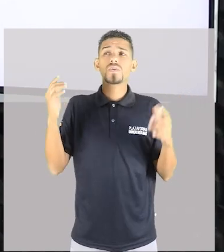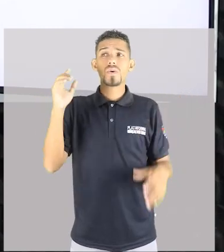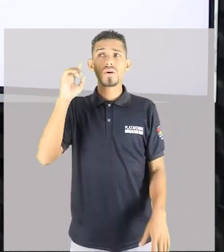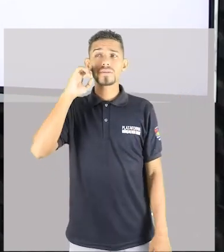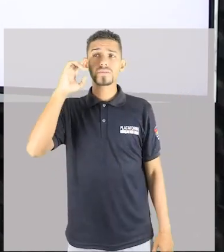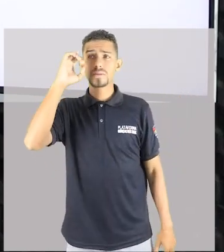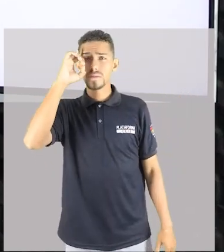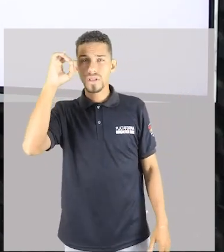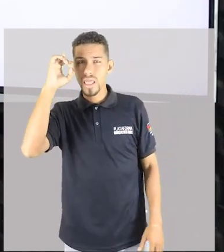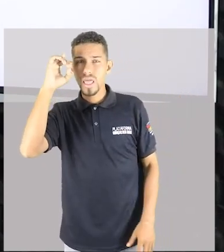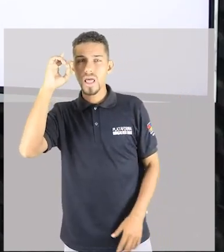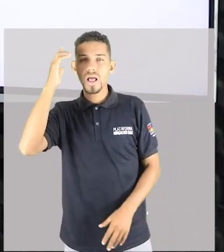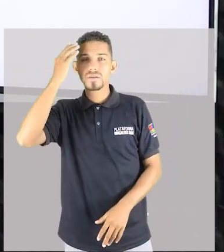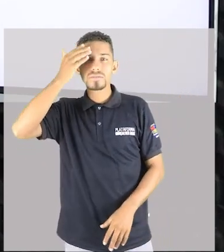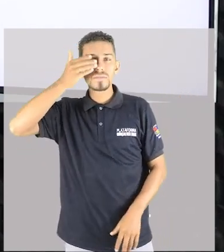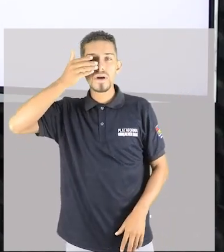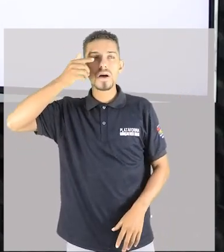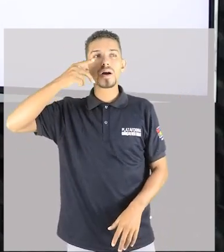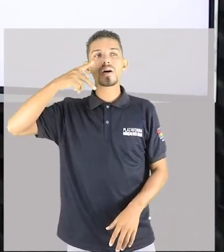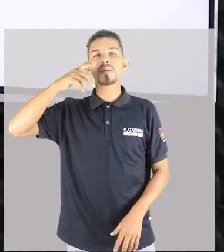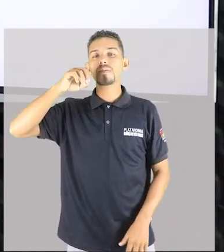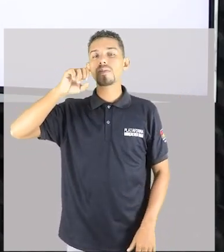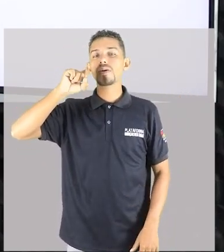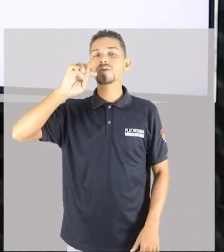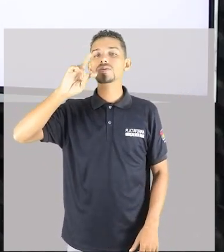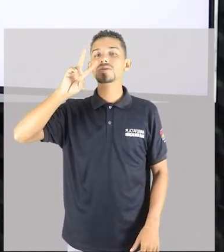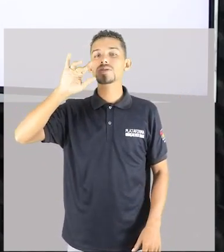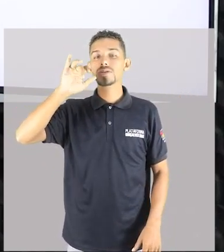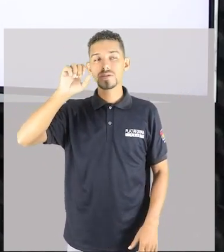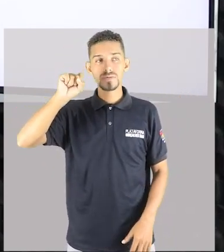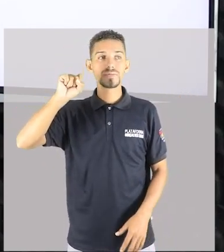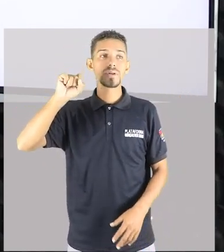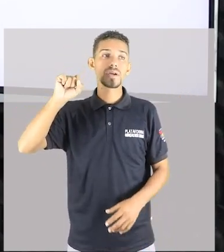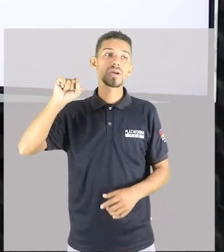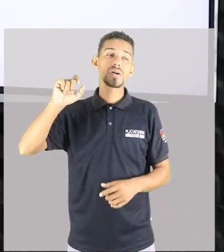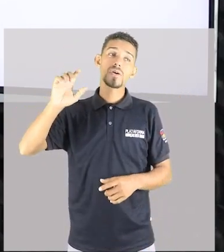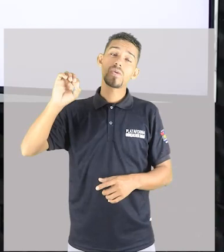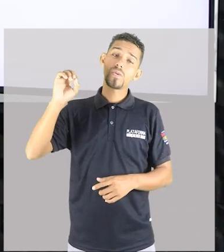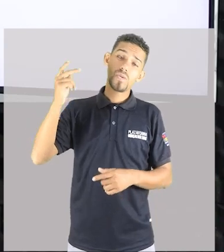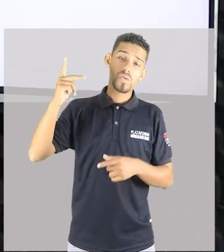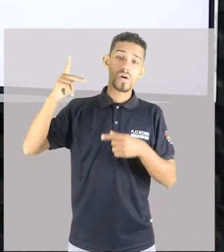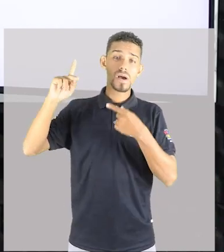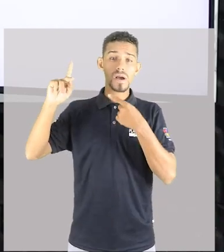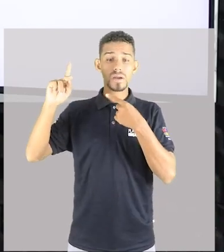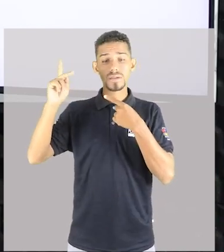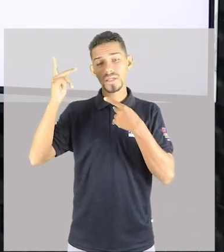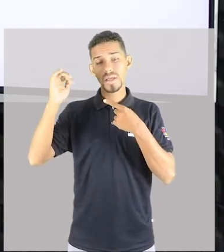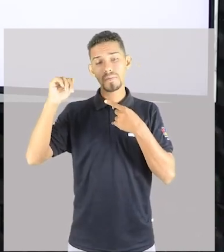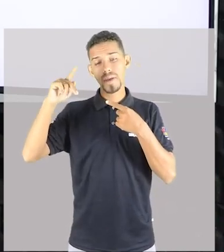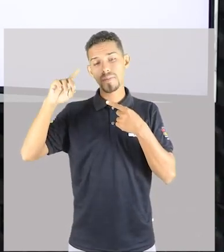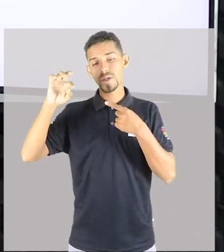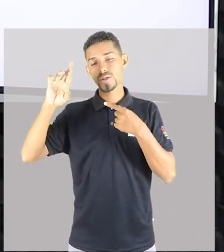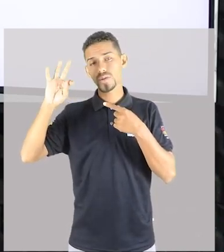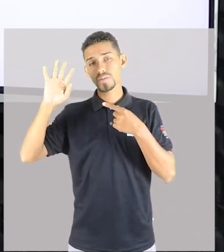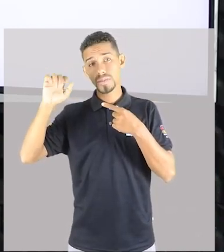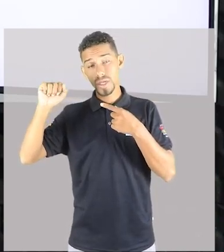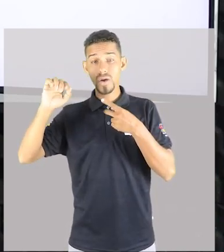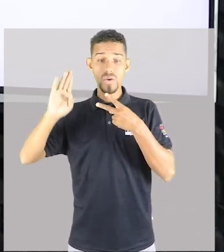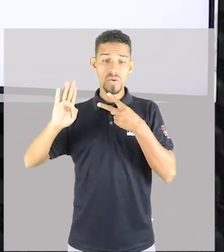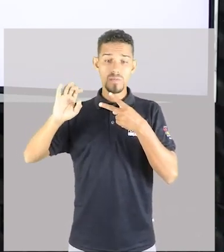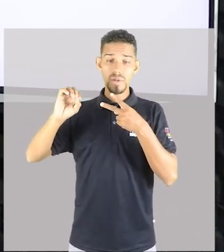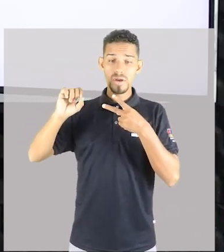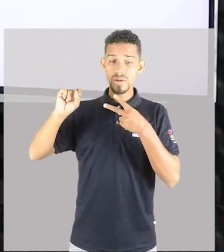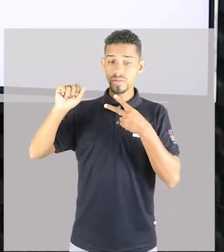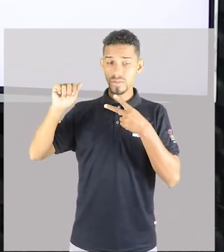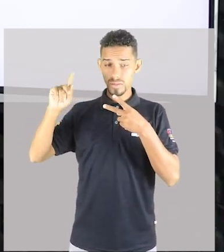direito ele é corrigido com uma lente positiva. O defeito ou é hipermetropia ou é presbiopia. O olho esquerdo